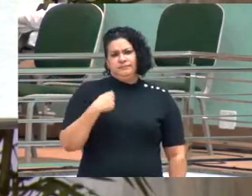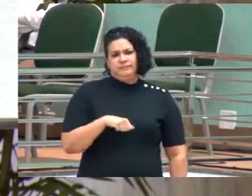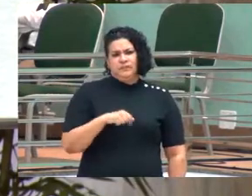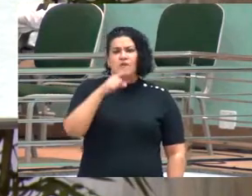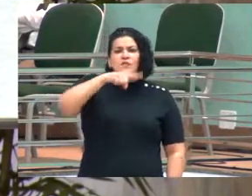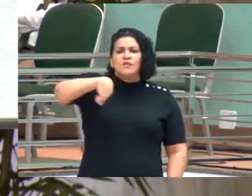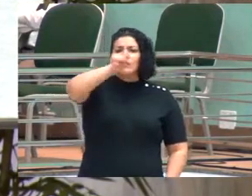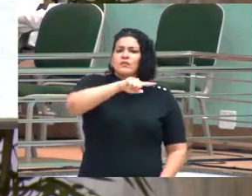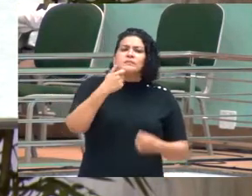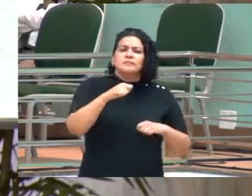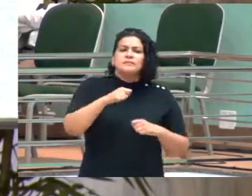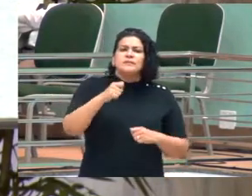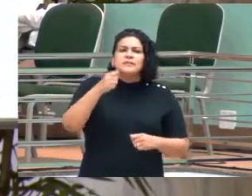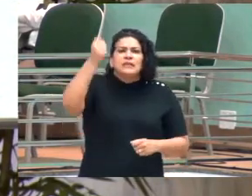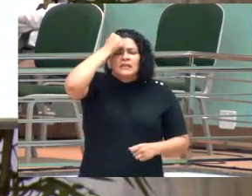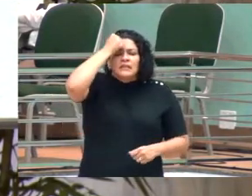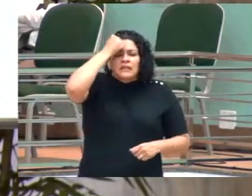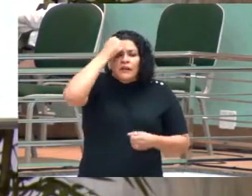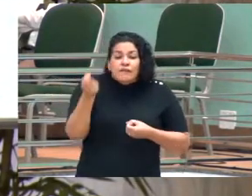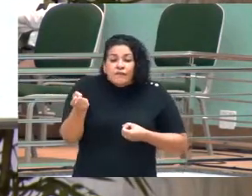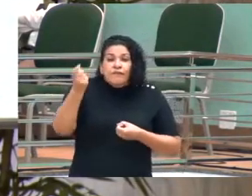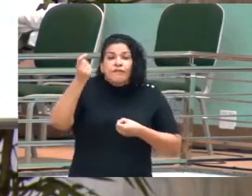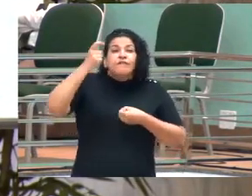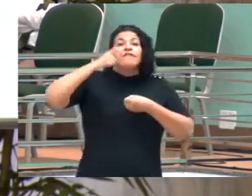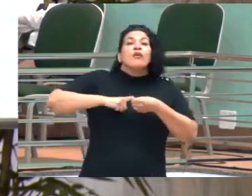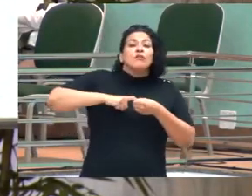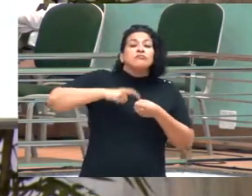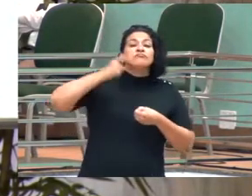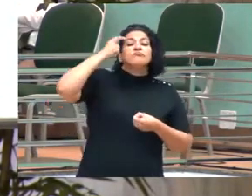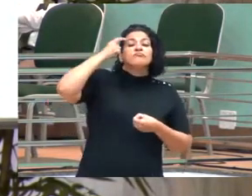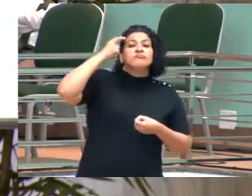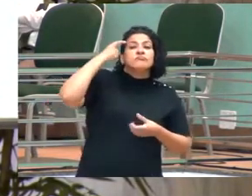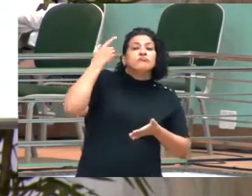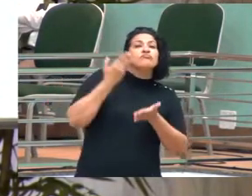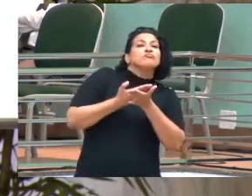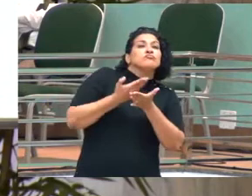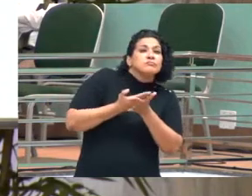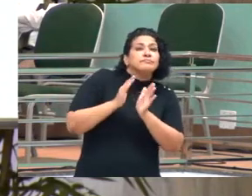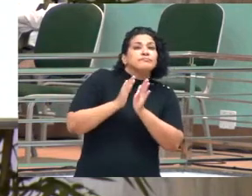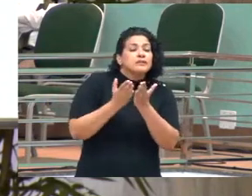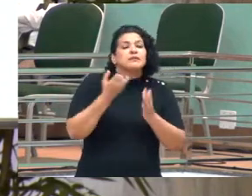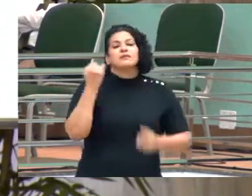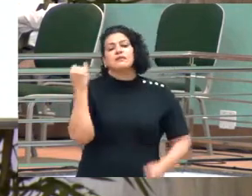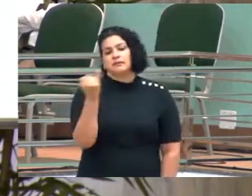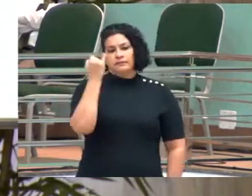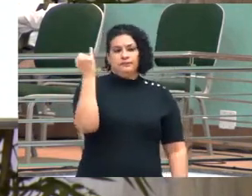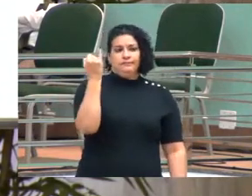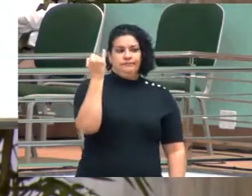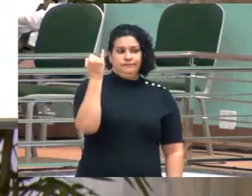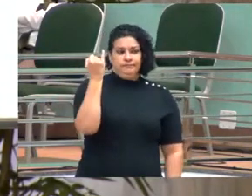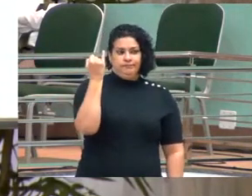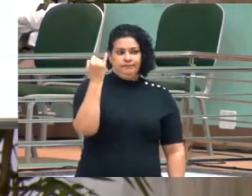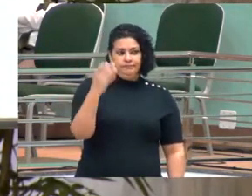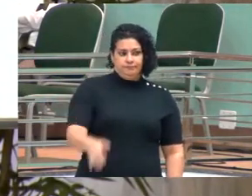arrependiam, foram muitos. Eu os batizava no Rio Jordão. E nessa